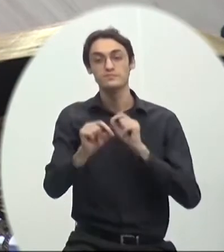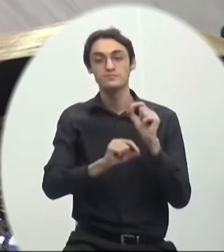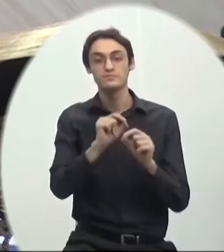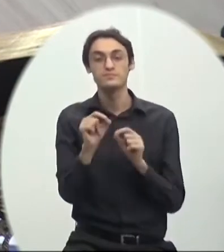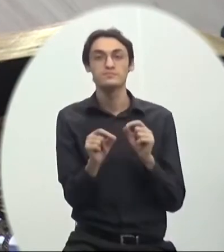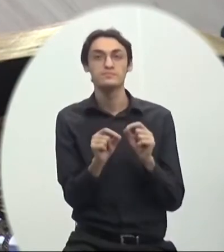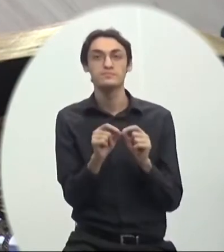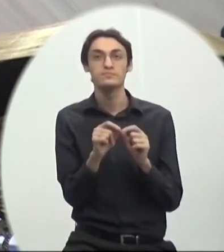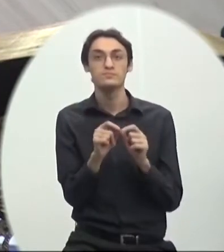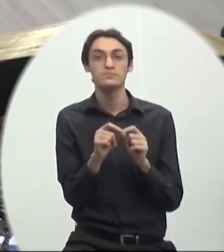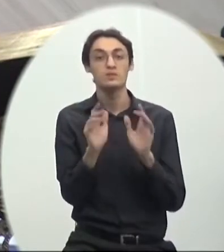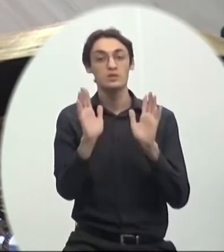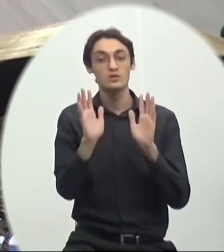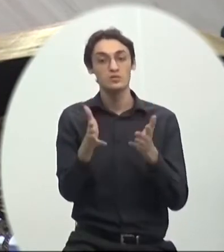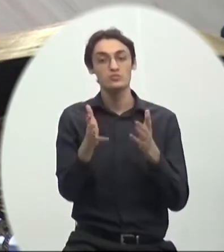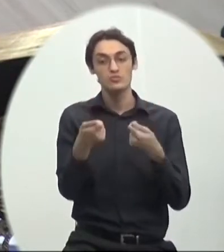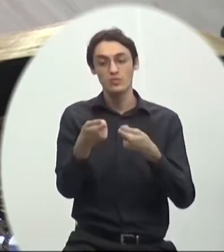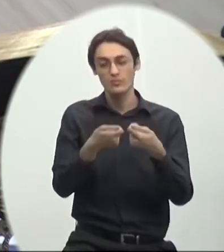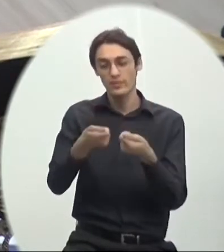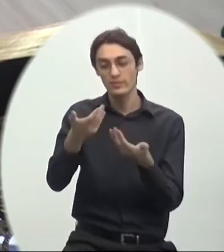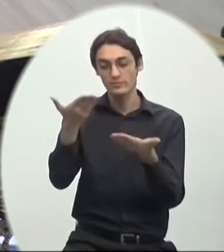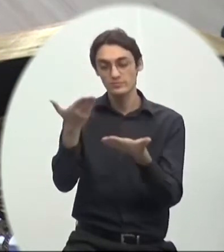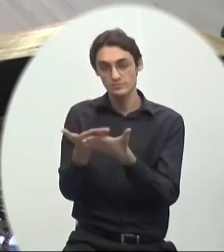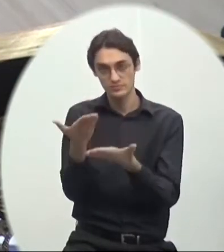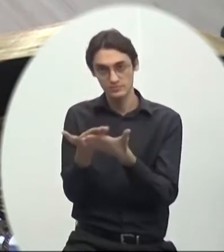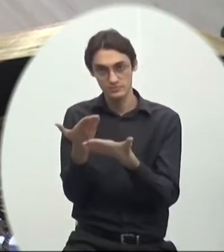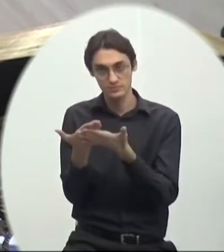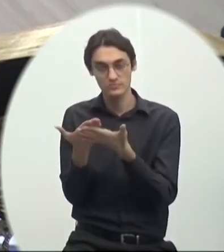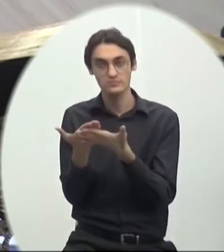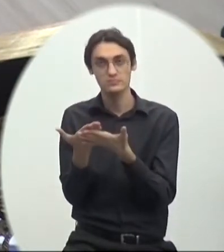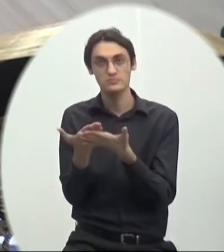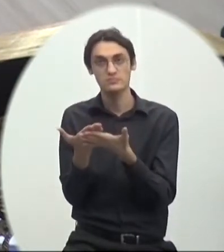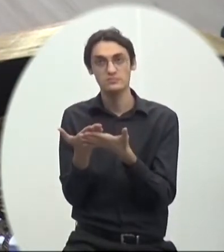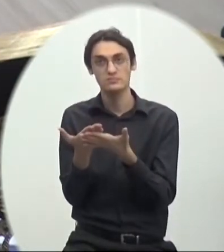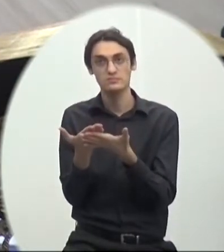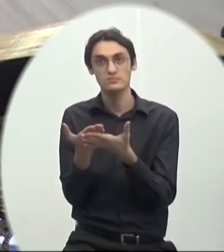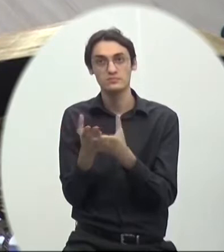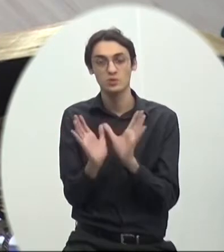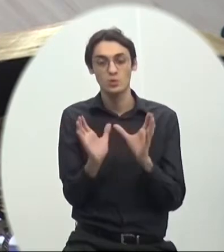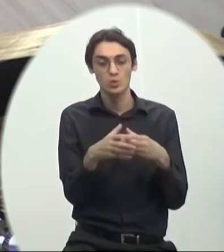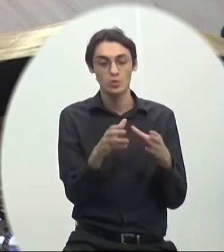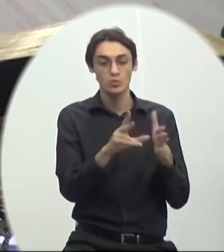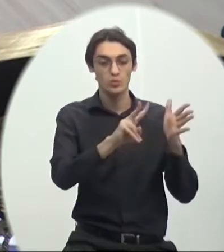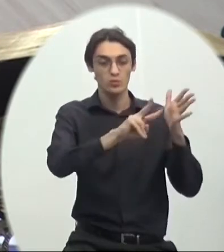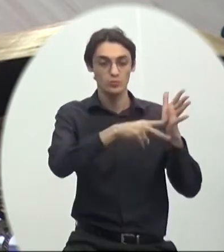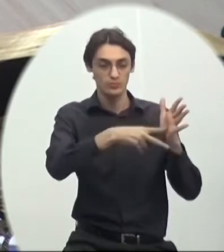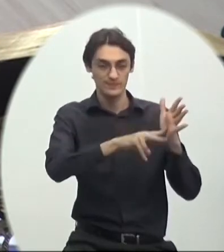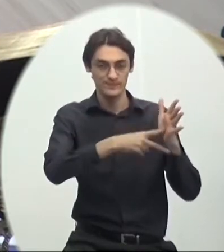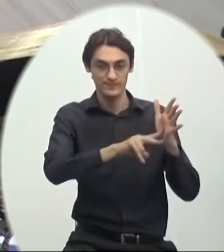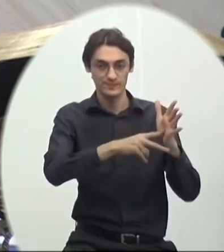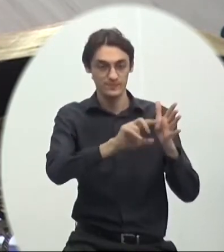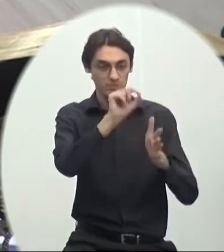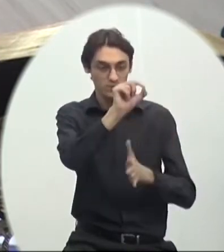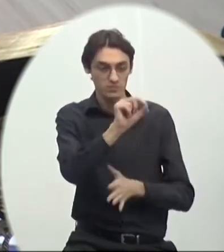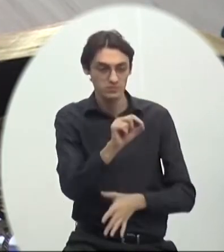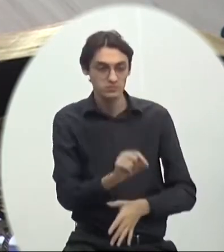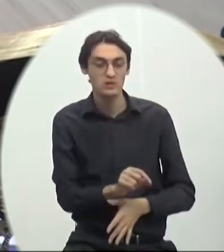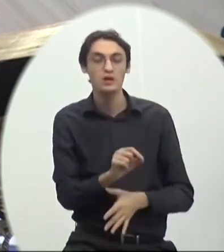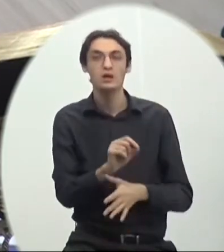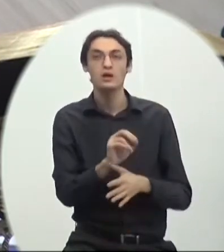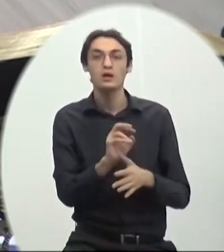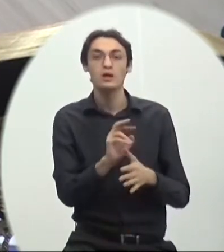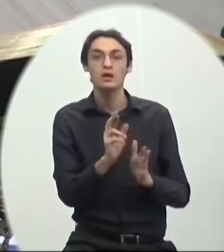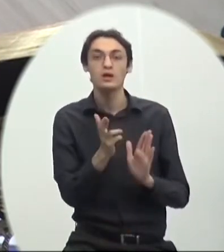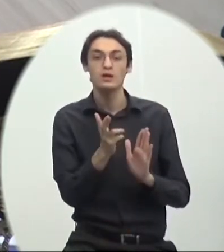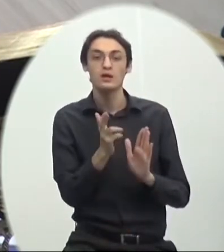1132/133/2020, o que já foi apurado pela sindicância das supostas